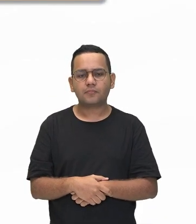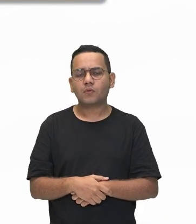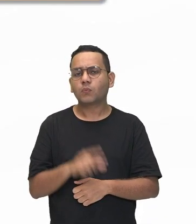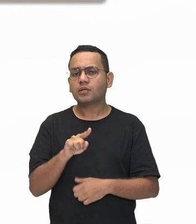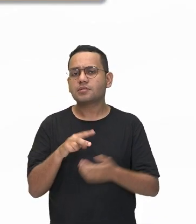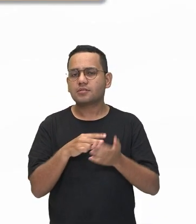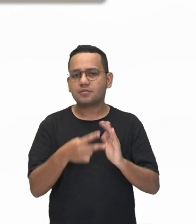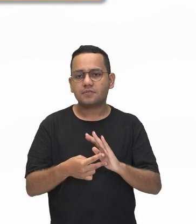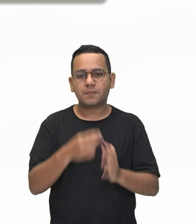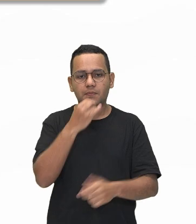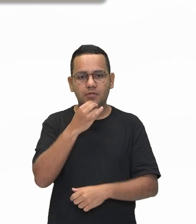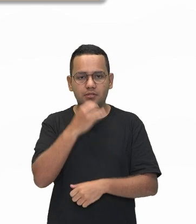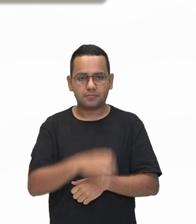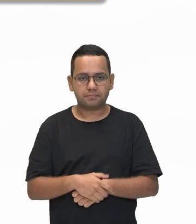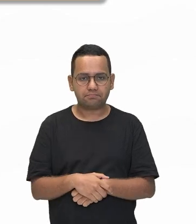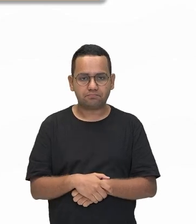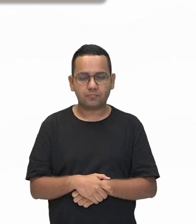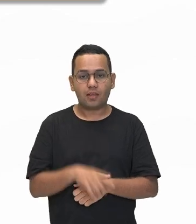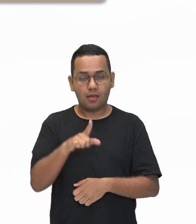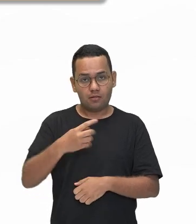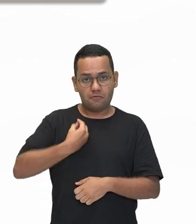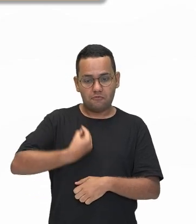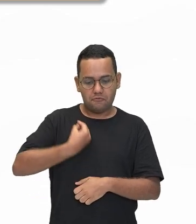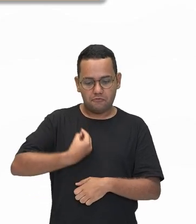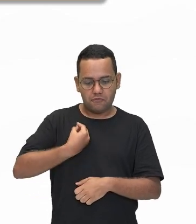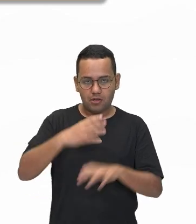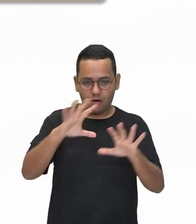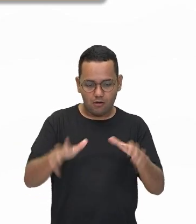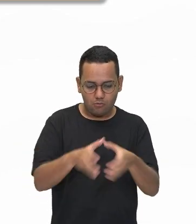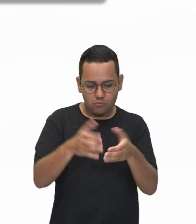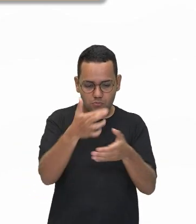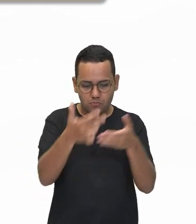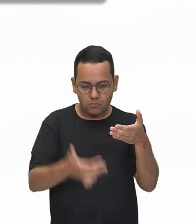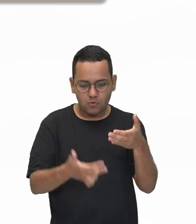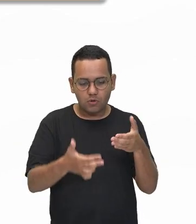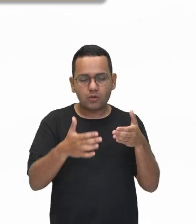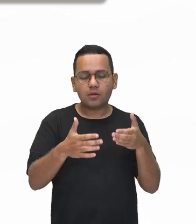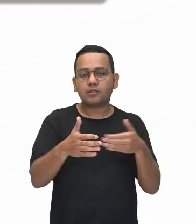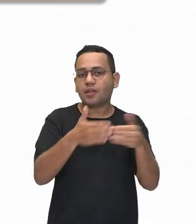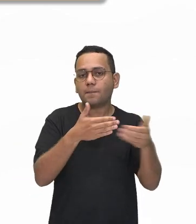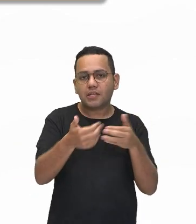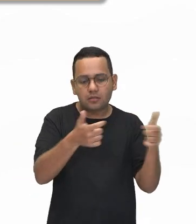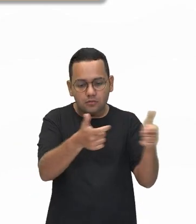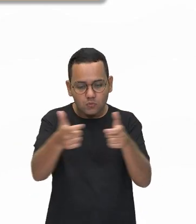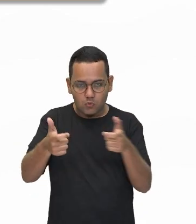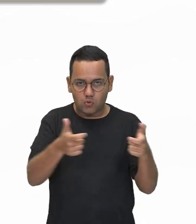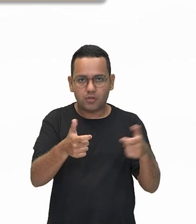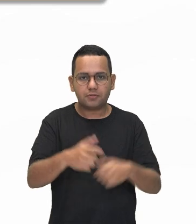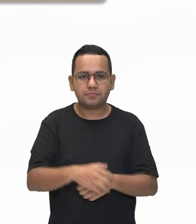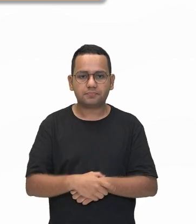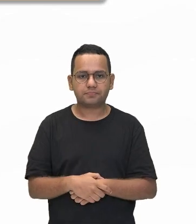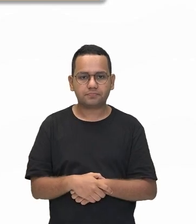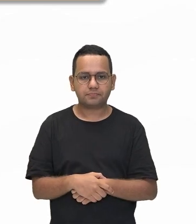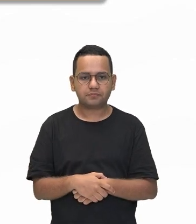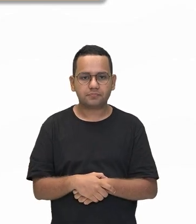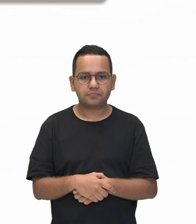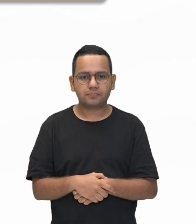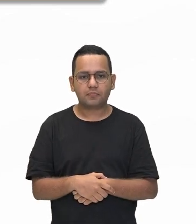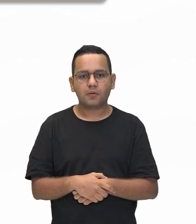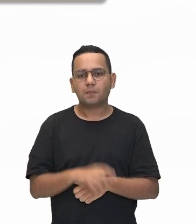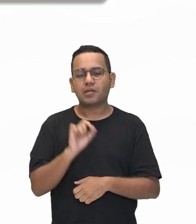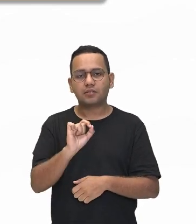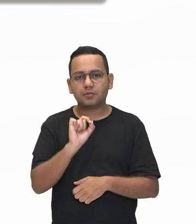e reprodução de uma espécie em determinado ambiente, como adaptações em estruturas